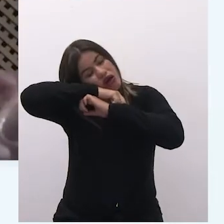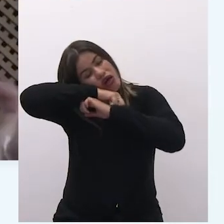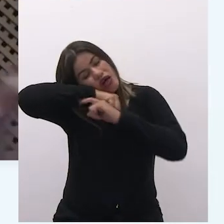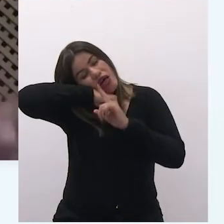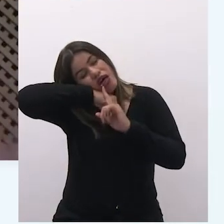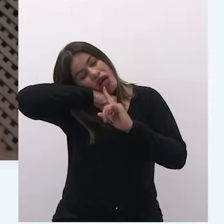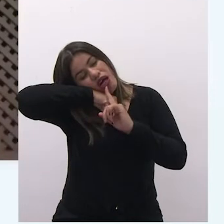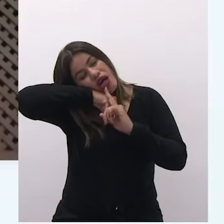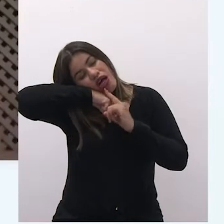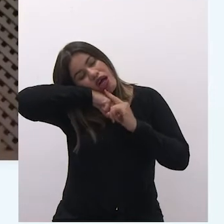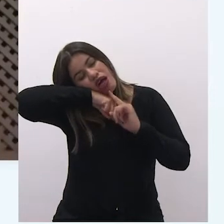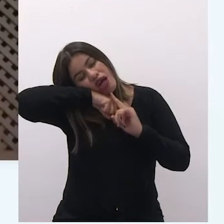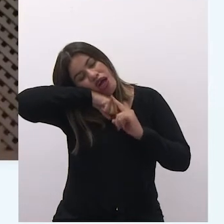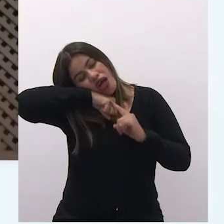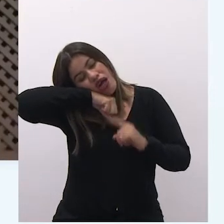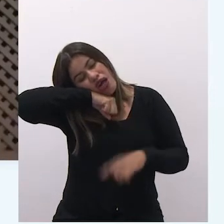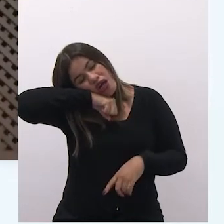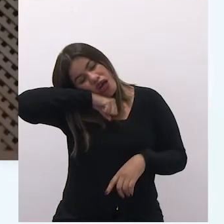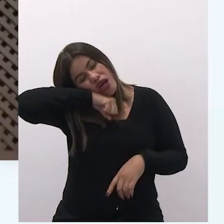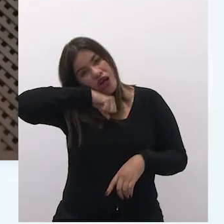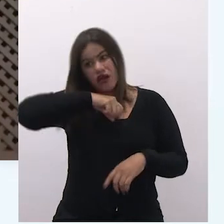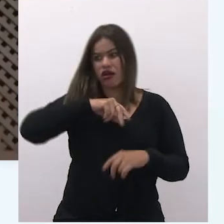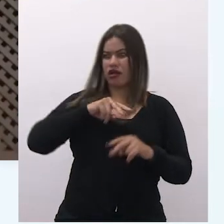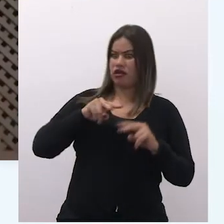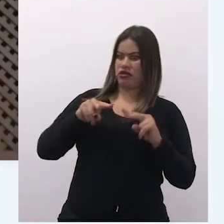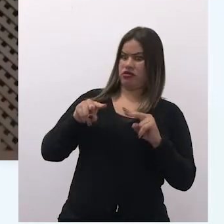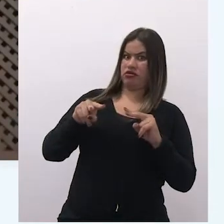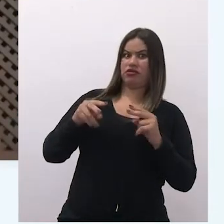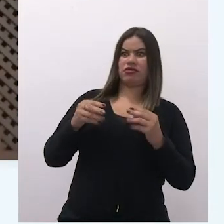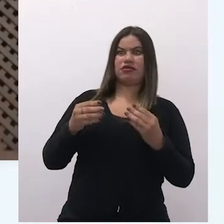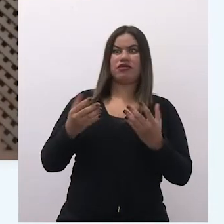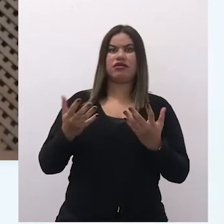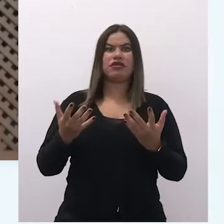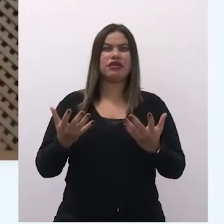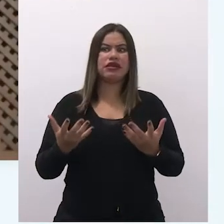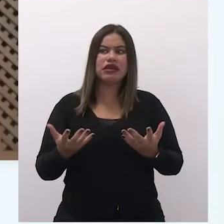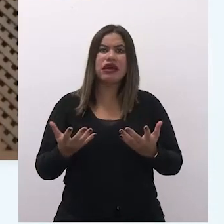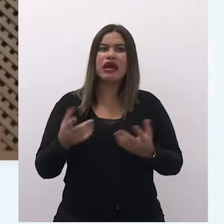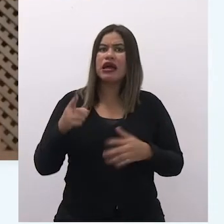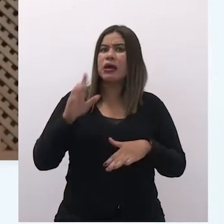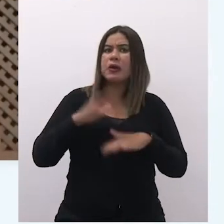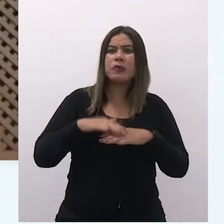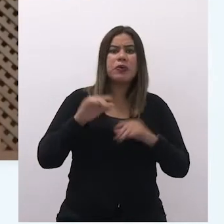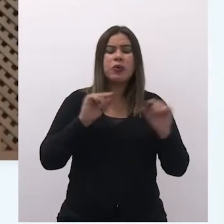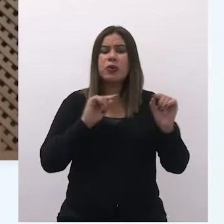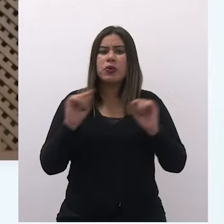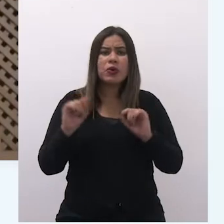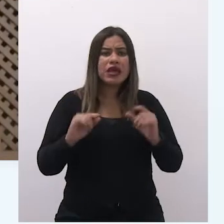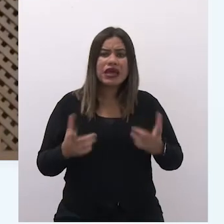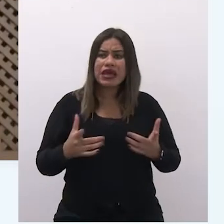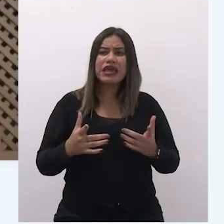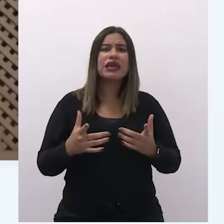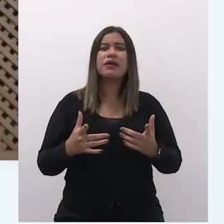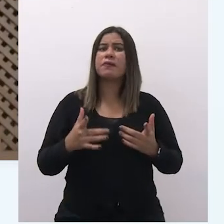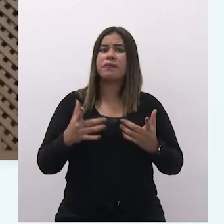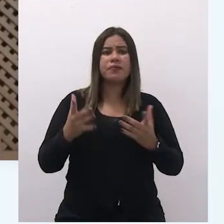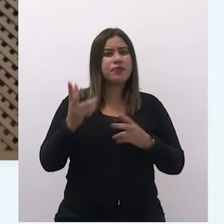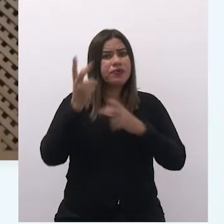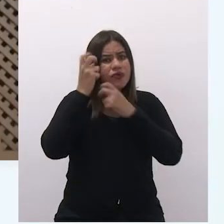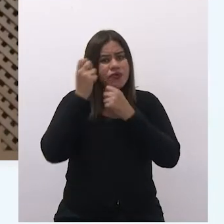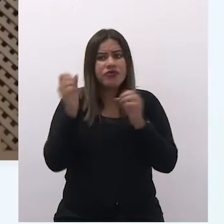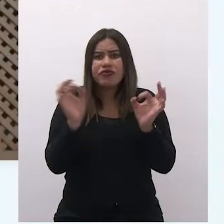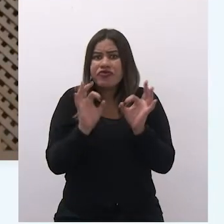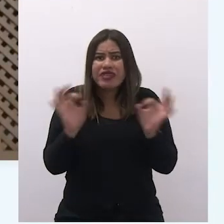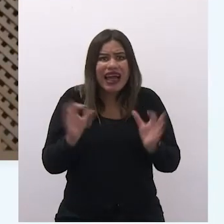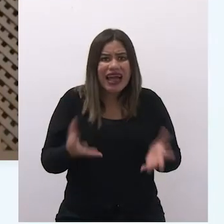assim, mas poxa, o que que esse menino fez? O dia inteiro, a noite inteira, quer dizer, ele fez o quê? Ele não dormiu?